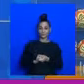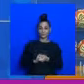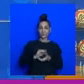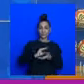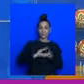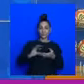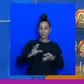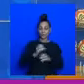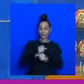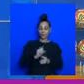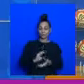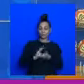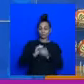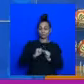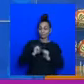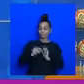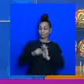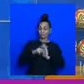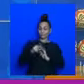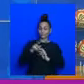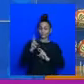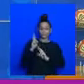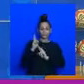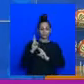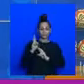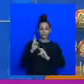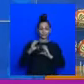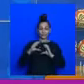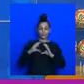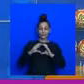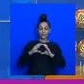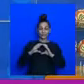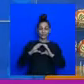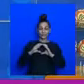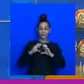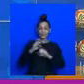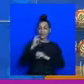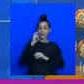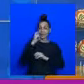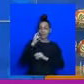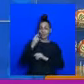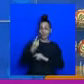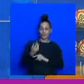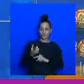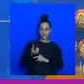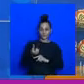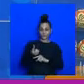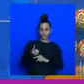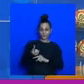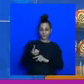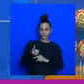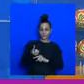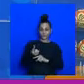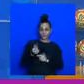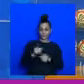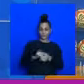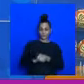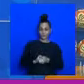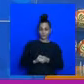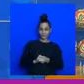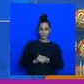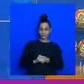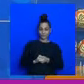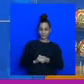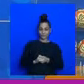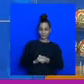O prêmio acumulado pode sair para você. Estamos na torcida. Bola rosa 16. Rosa número